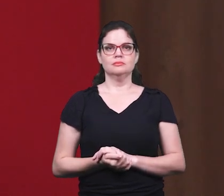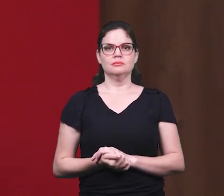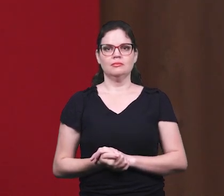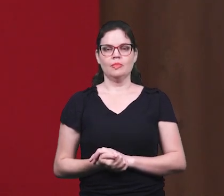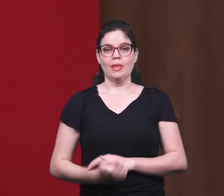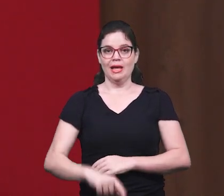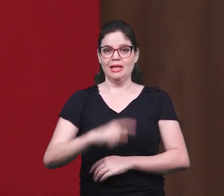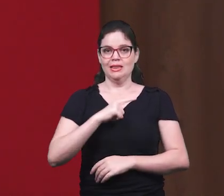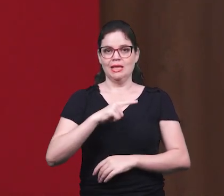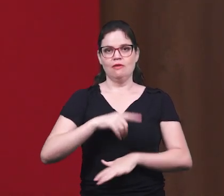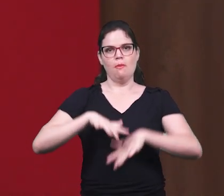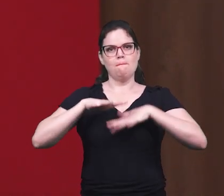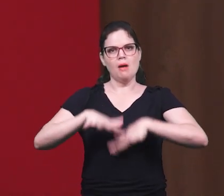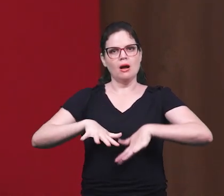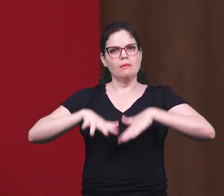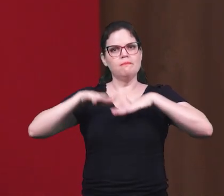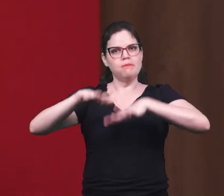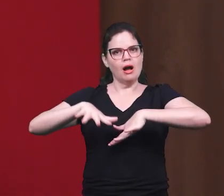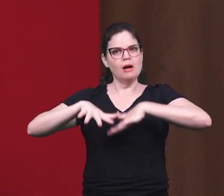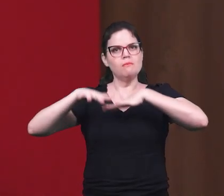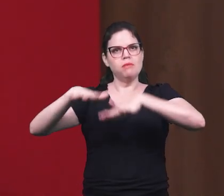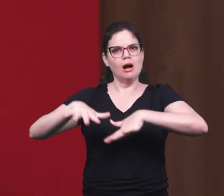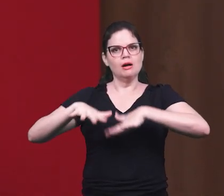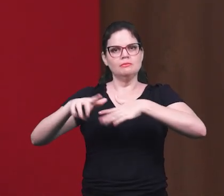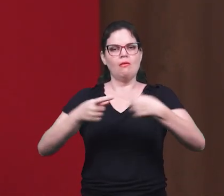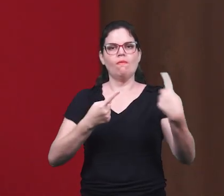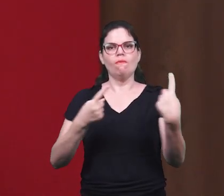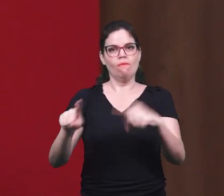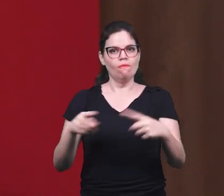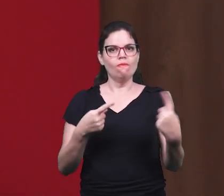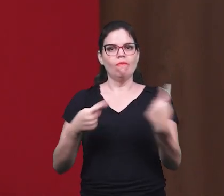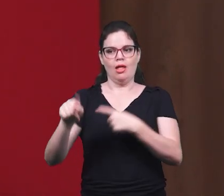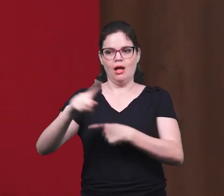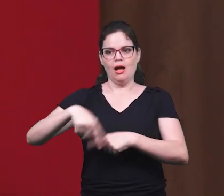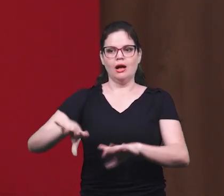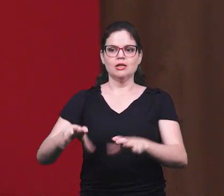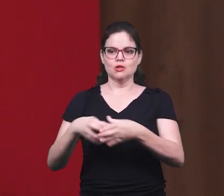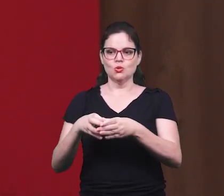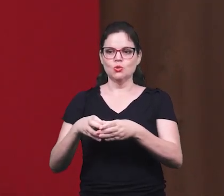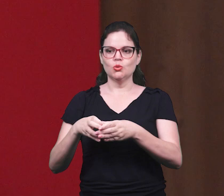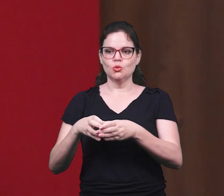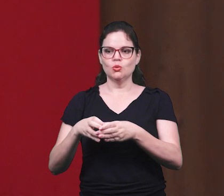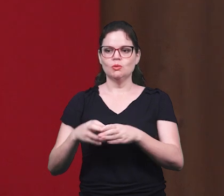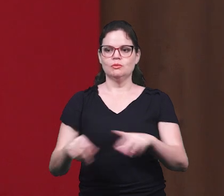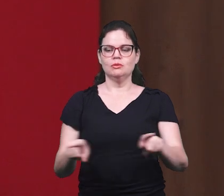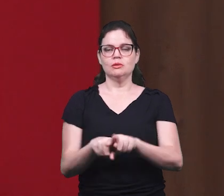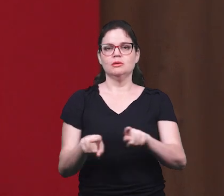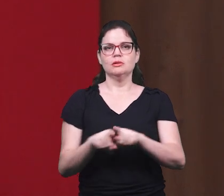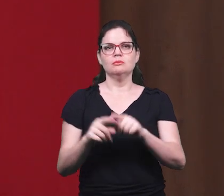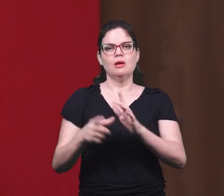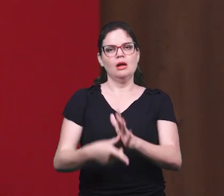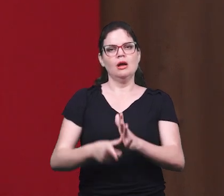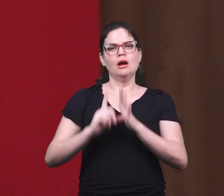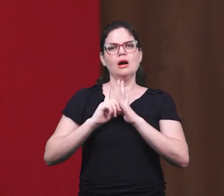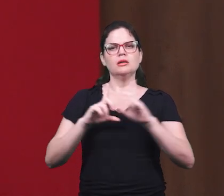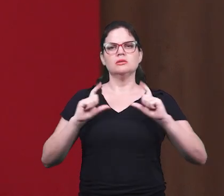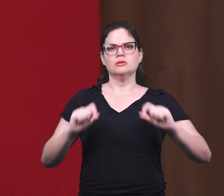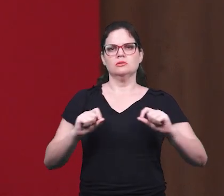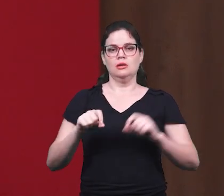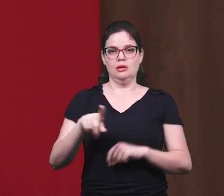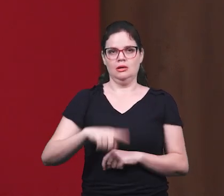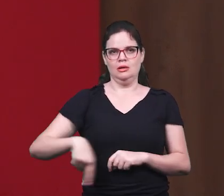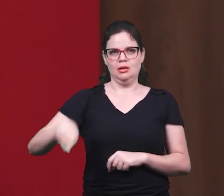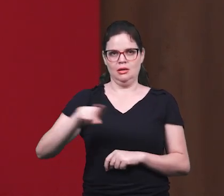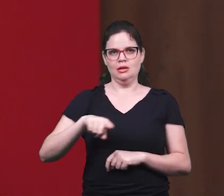fizeram uma cruzada de perseguição aos valdenses, e um pouquinho antes até, aqui